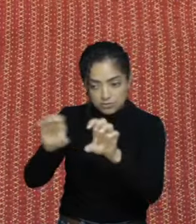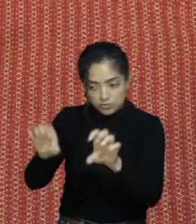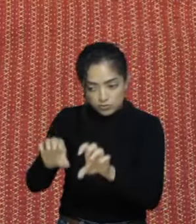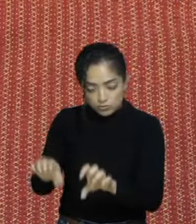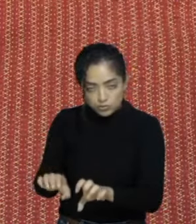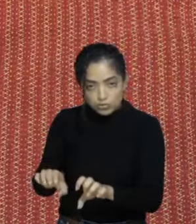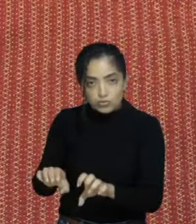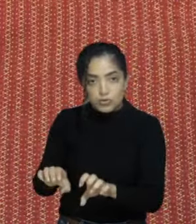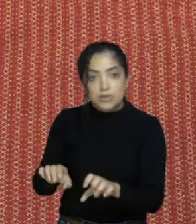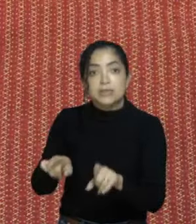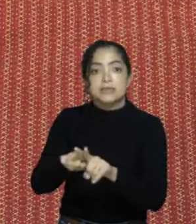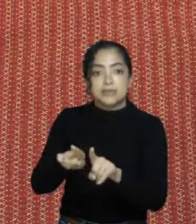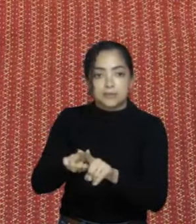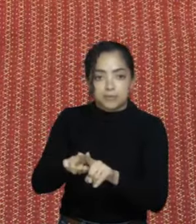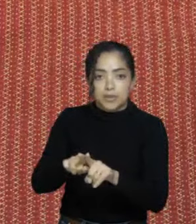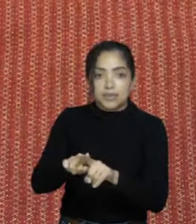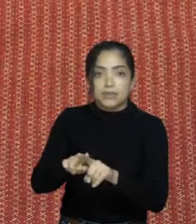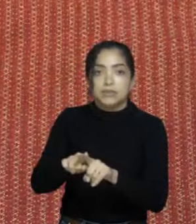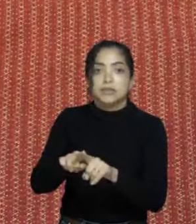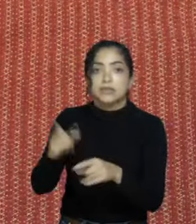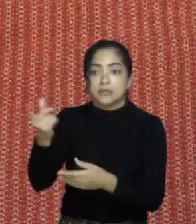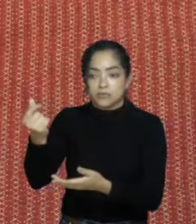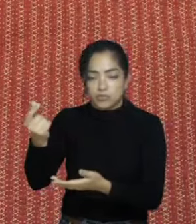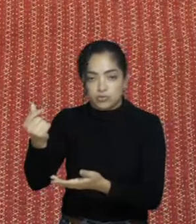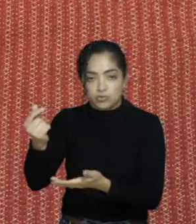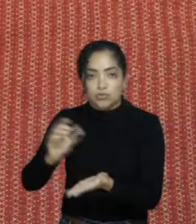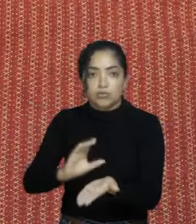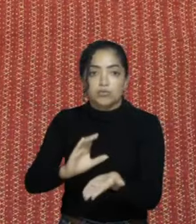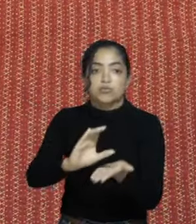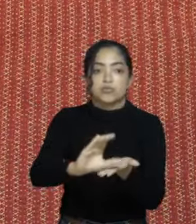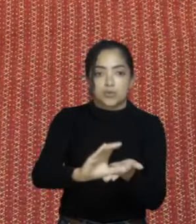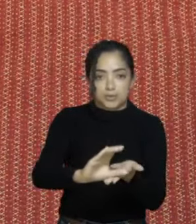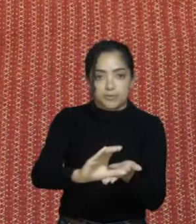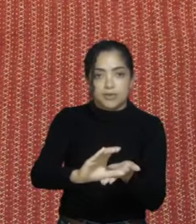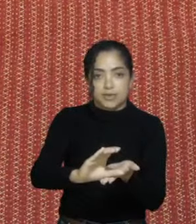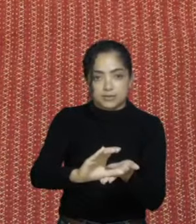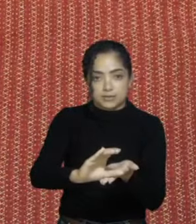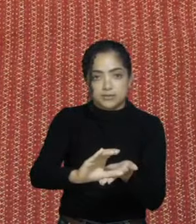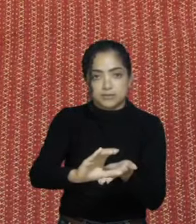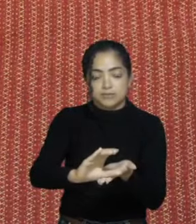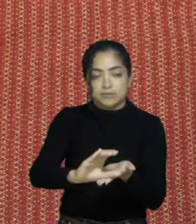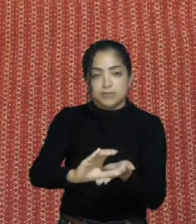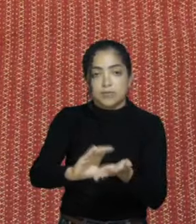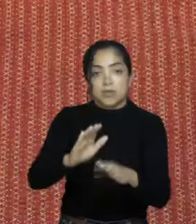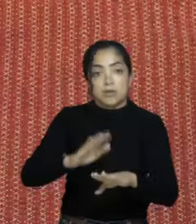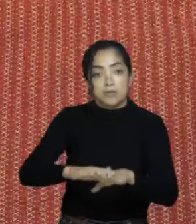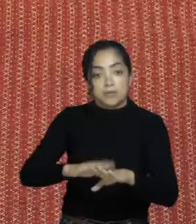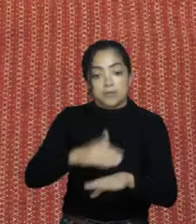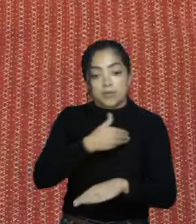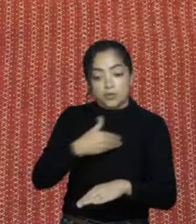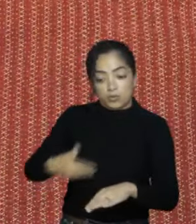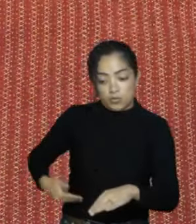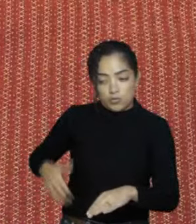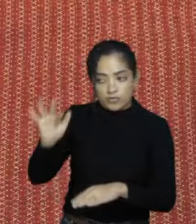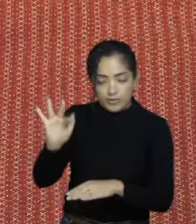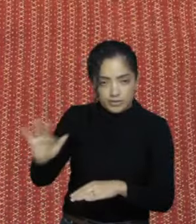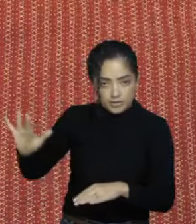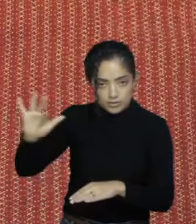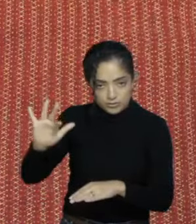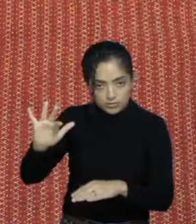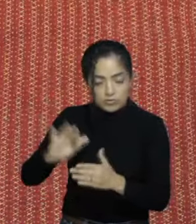recebe a estrutura física e recebe também o repasse feito pelo governo pelo Governo Federal que vem para o governo